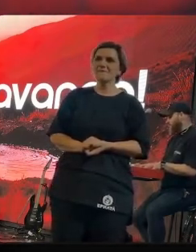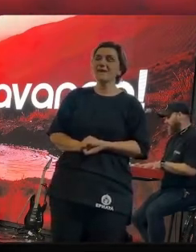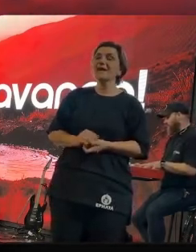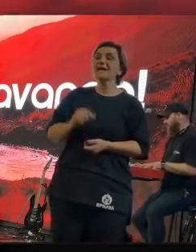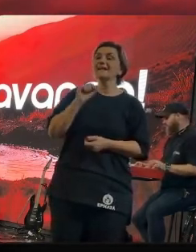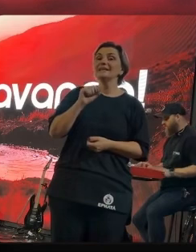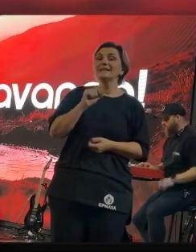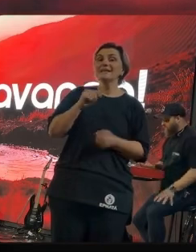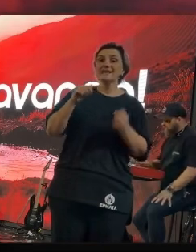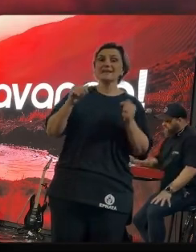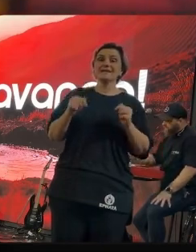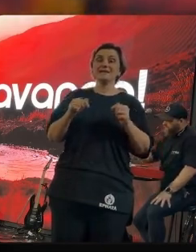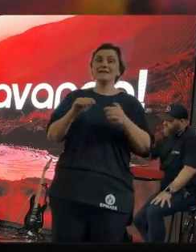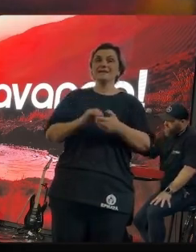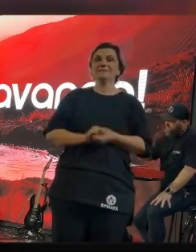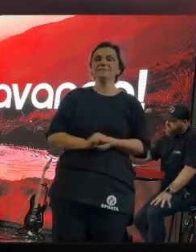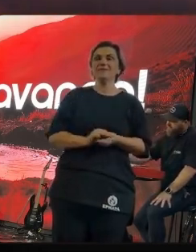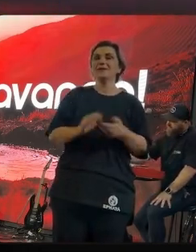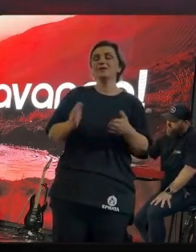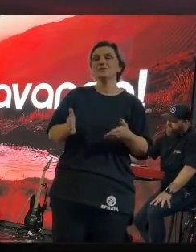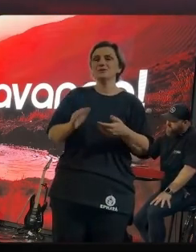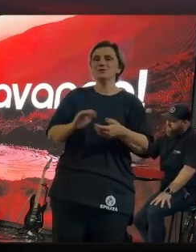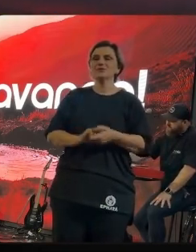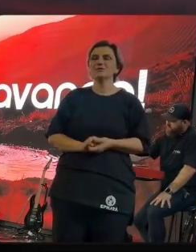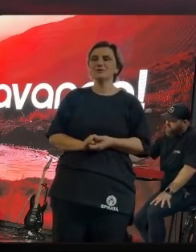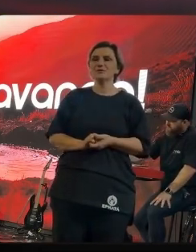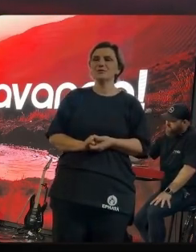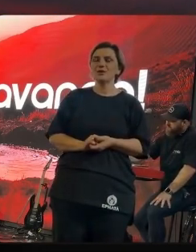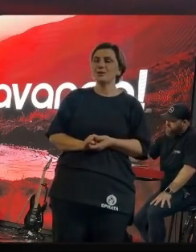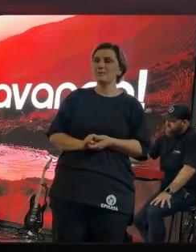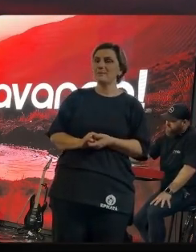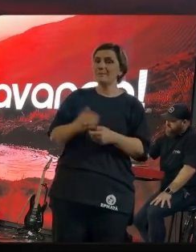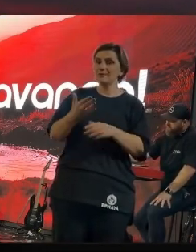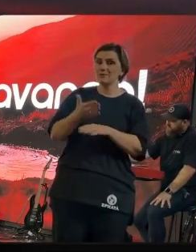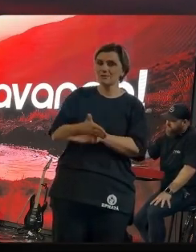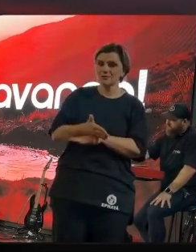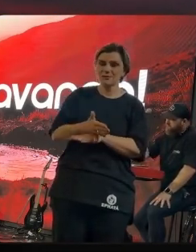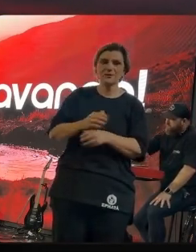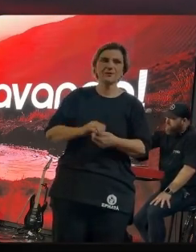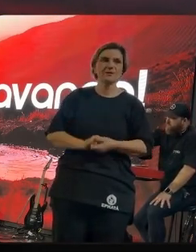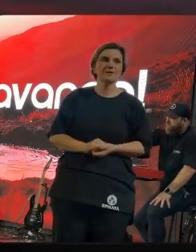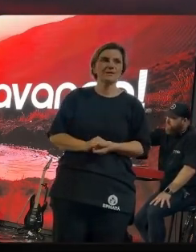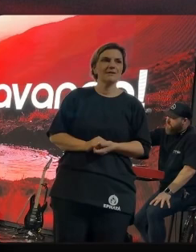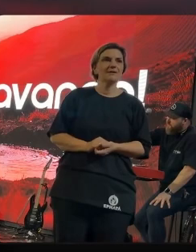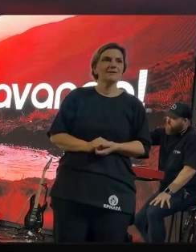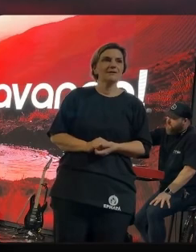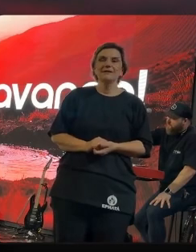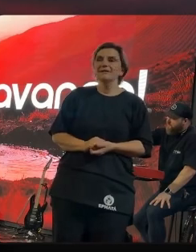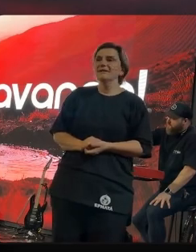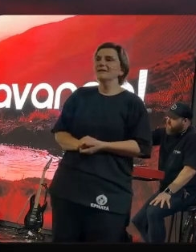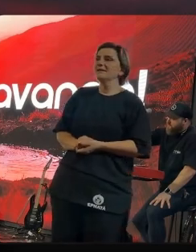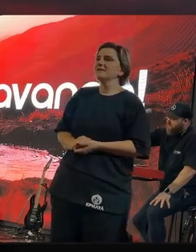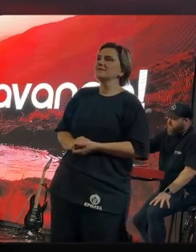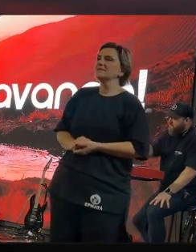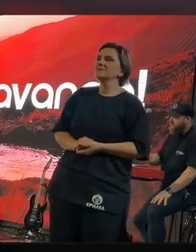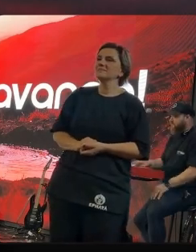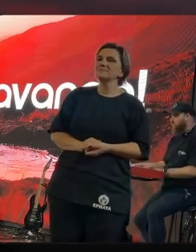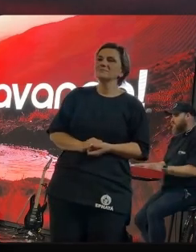Quem aqui já passou pelo golpe? Tem gente que já está tremendo quando fala golpe.